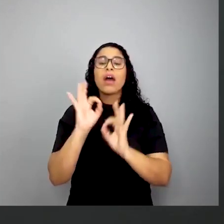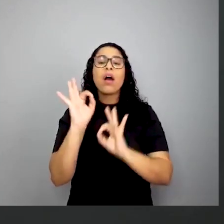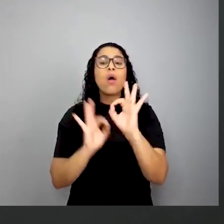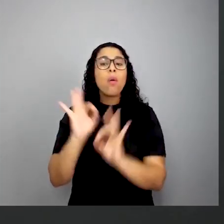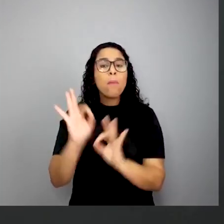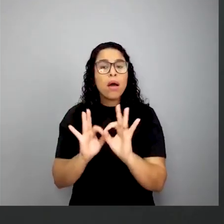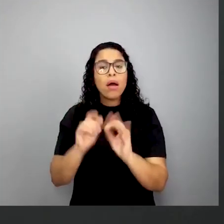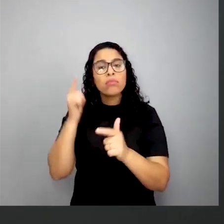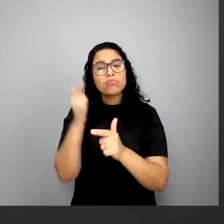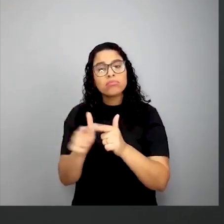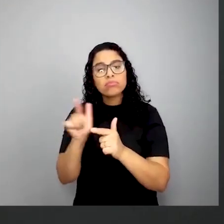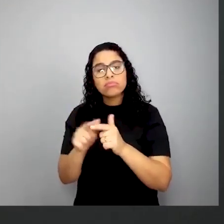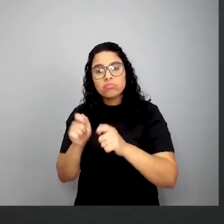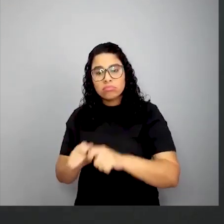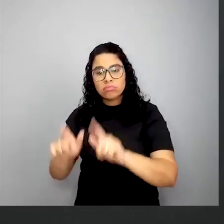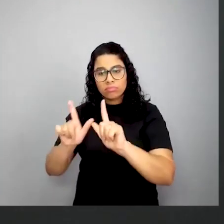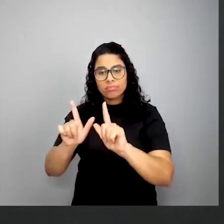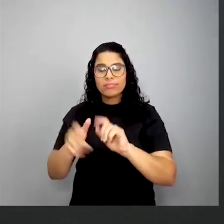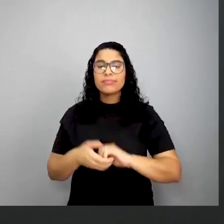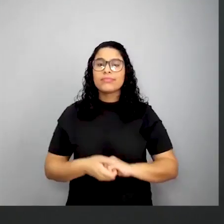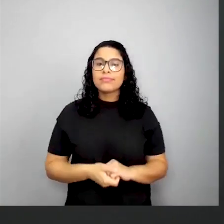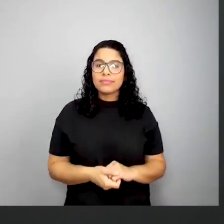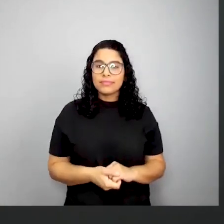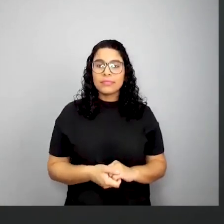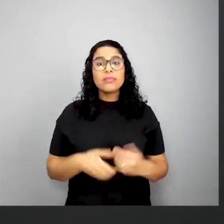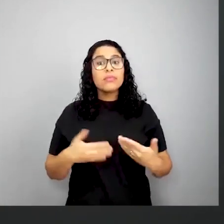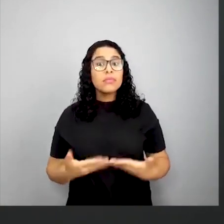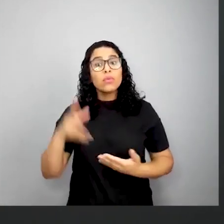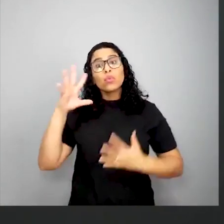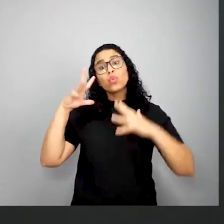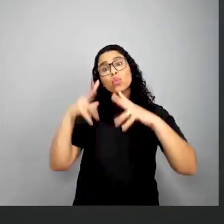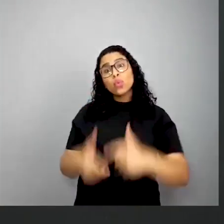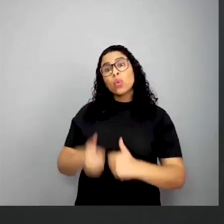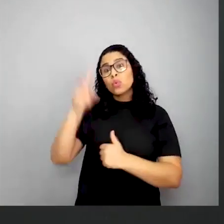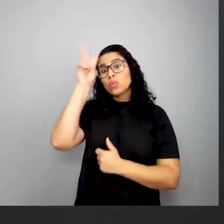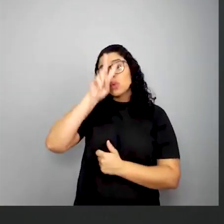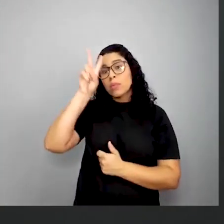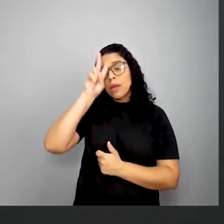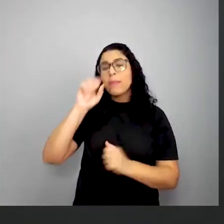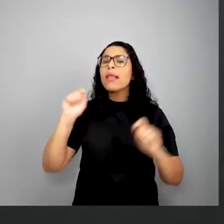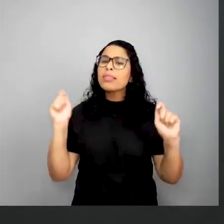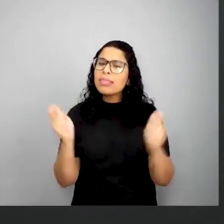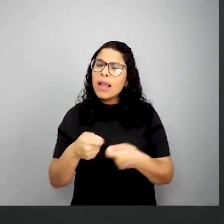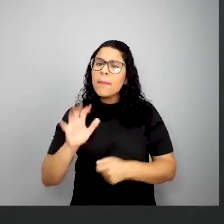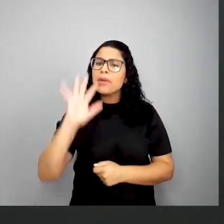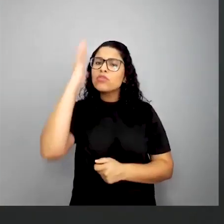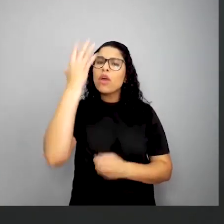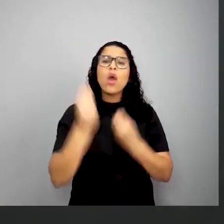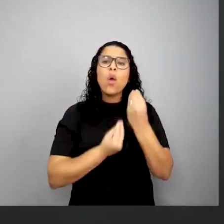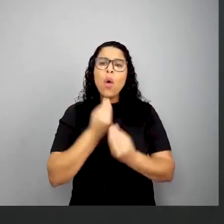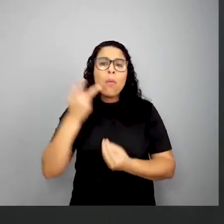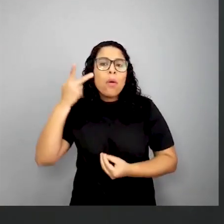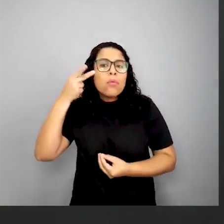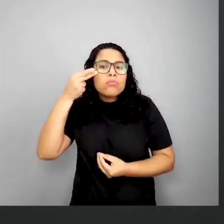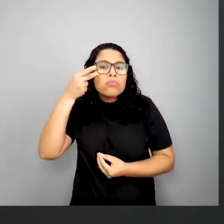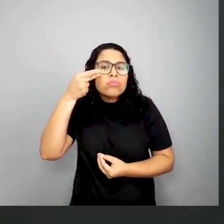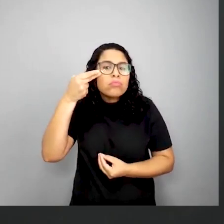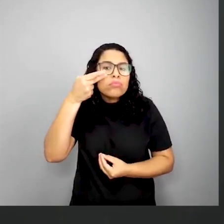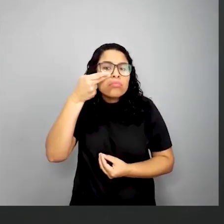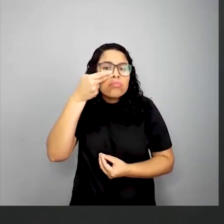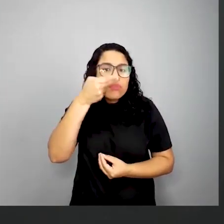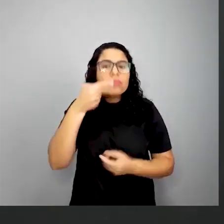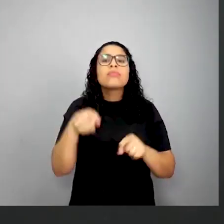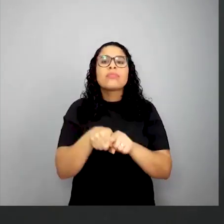que todos esses problemas, eles podem ser tratados também com cirurgias, né, dependendo do grau. E que você precisa